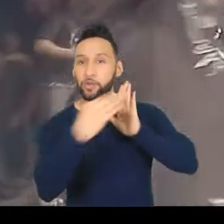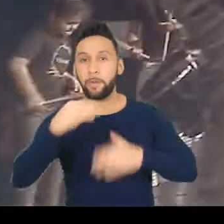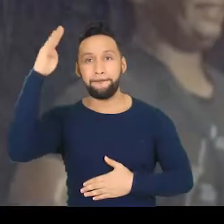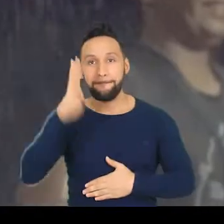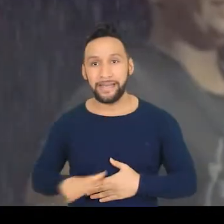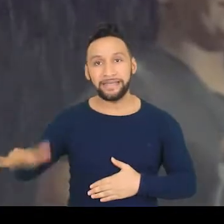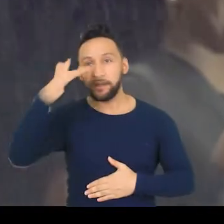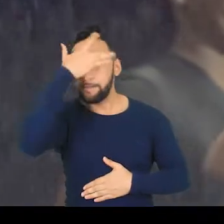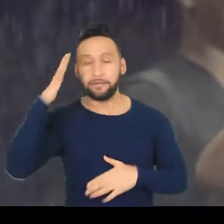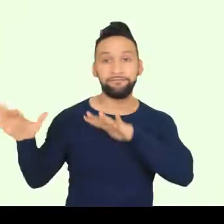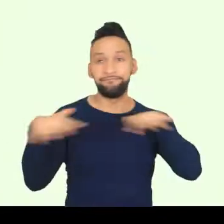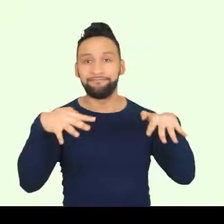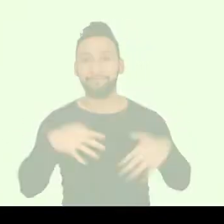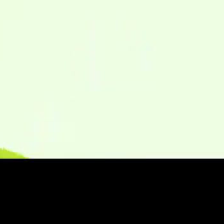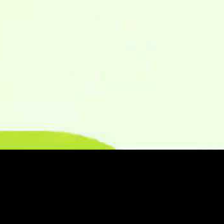pioneira no país.